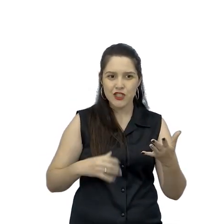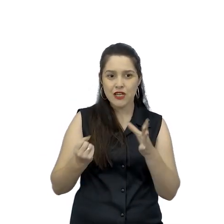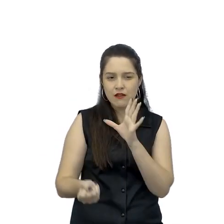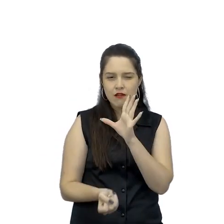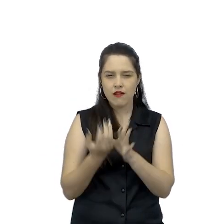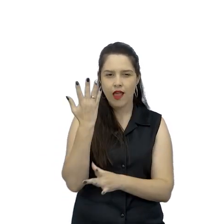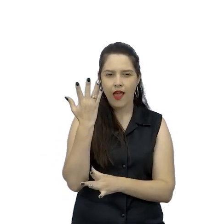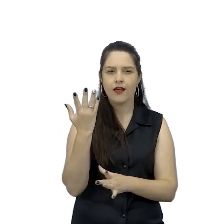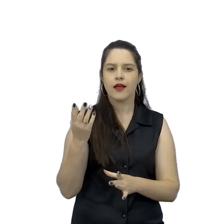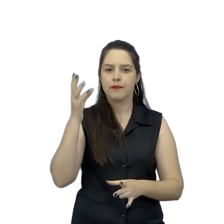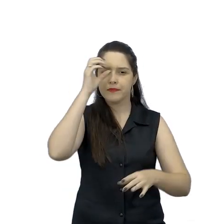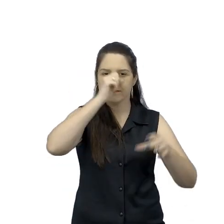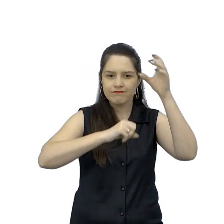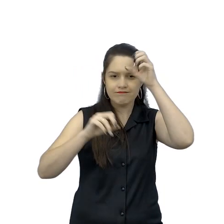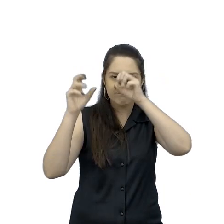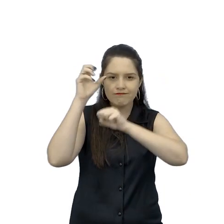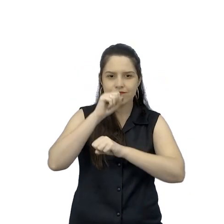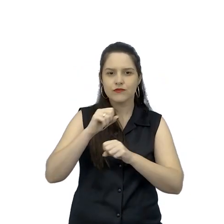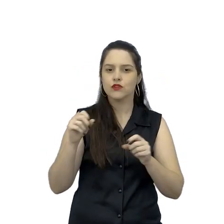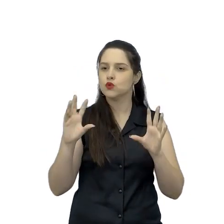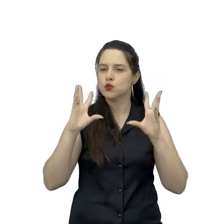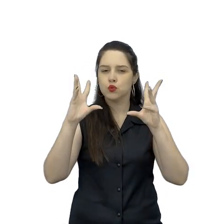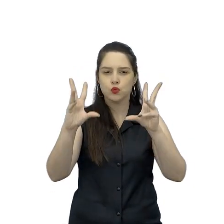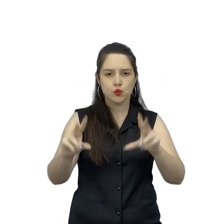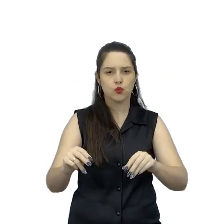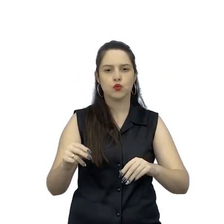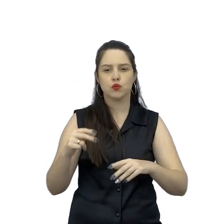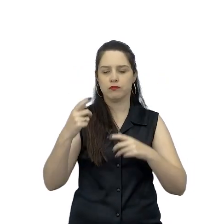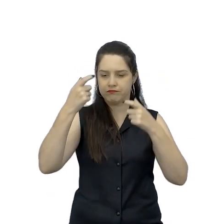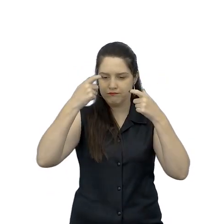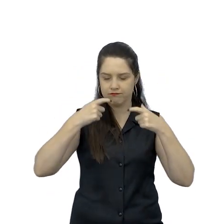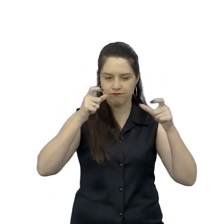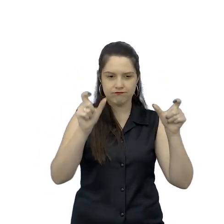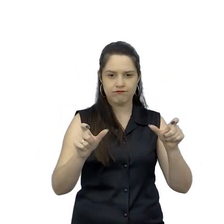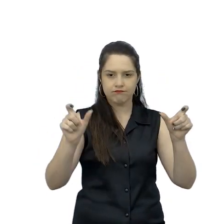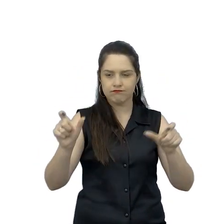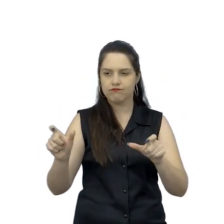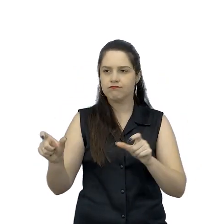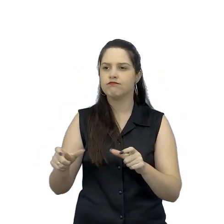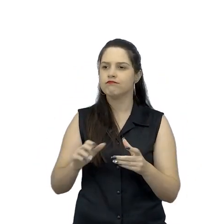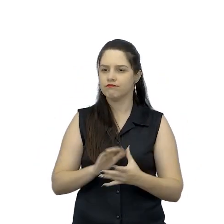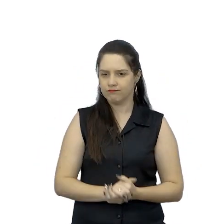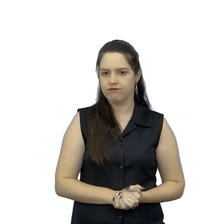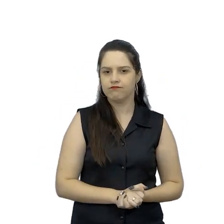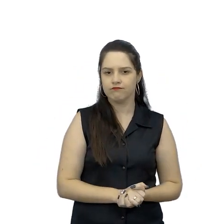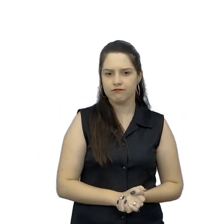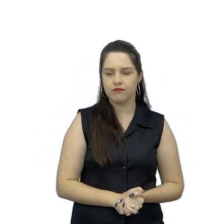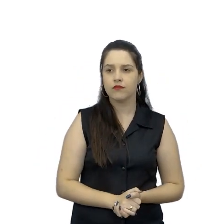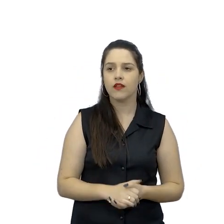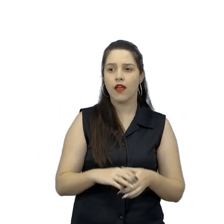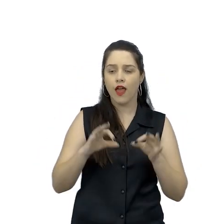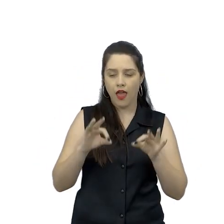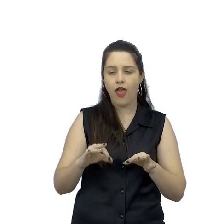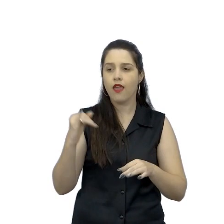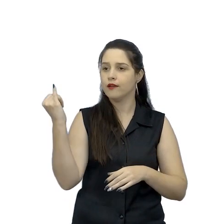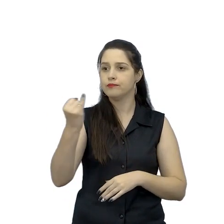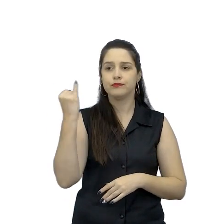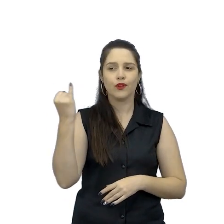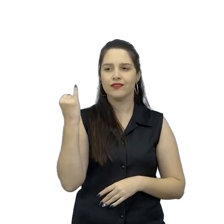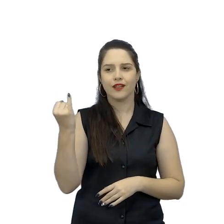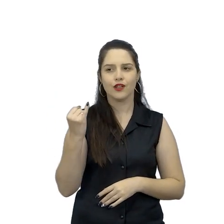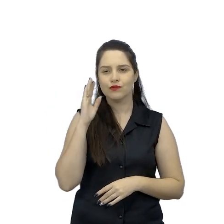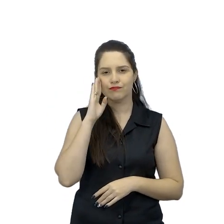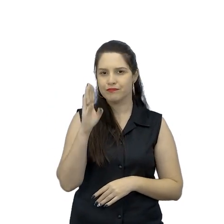aprendizagem totalmente personalizadas. E a personalização do ensino aqui se torna, então, extremamente importante,